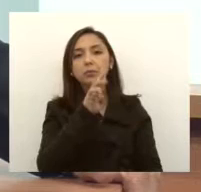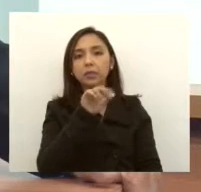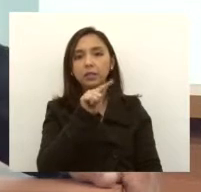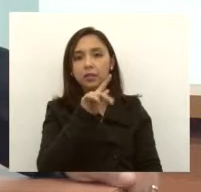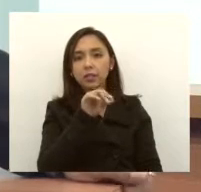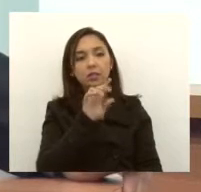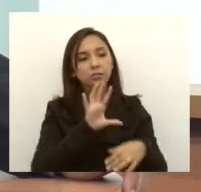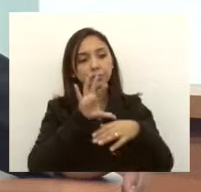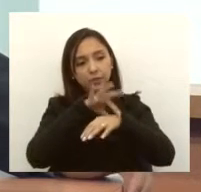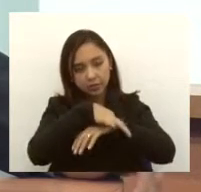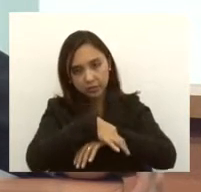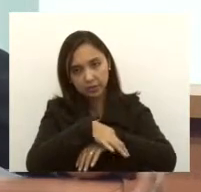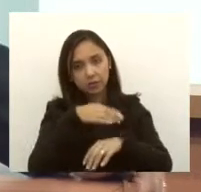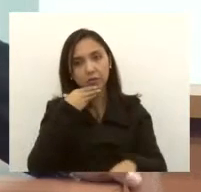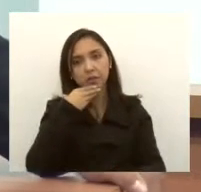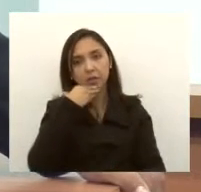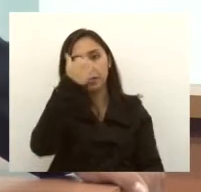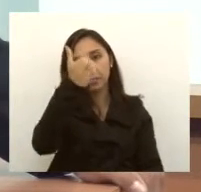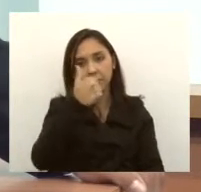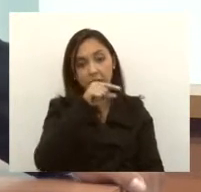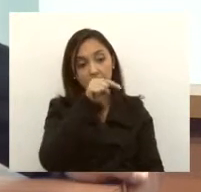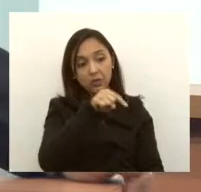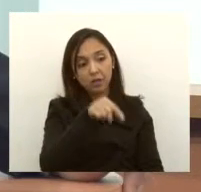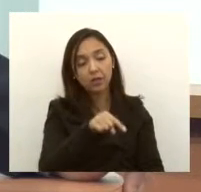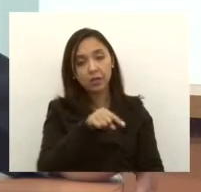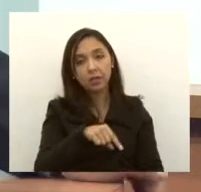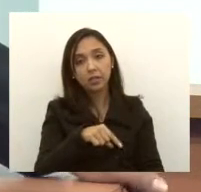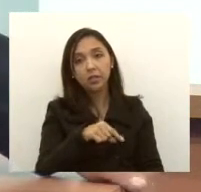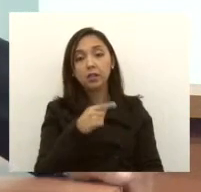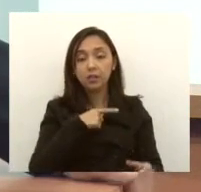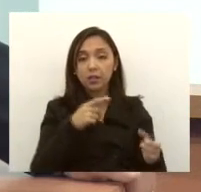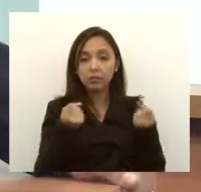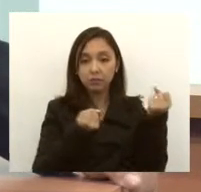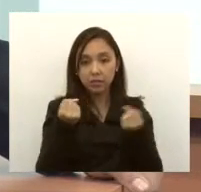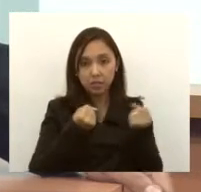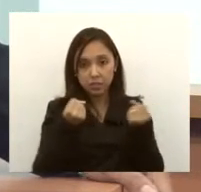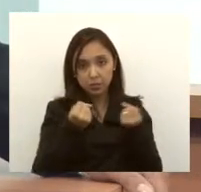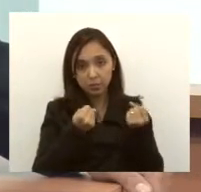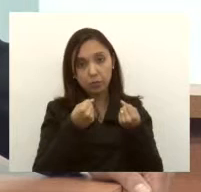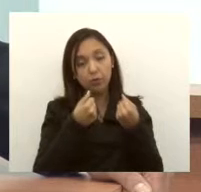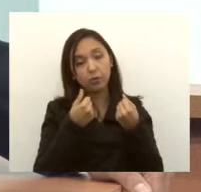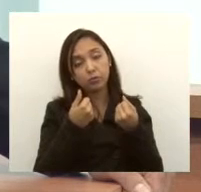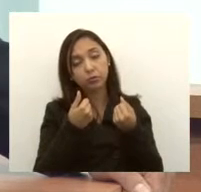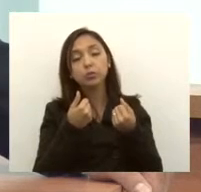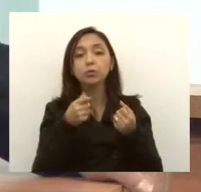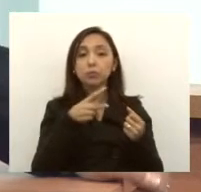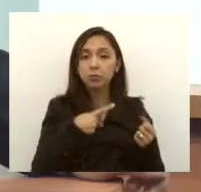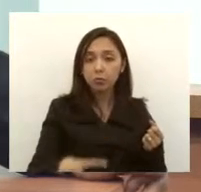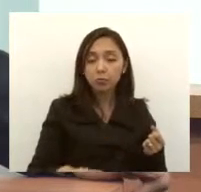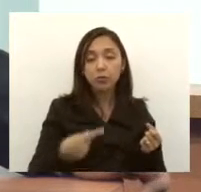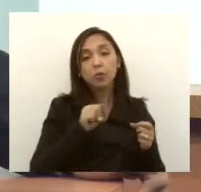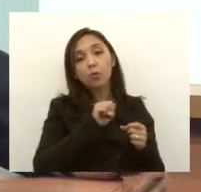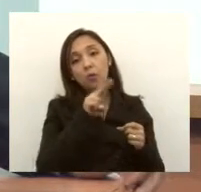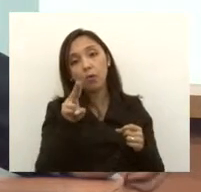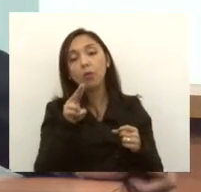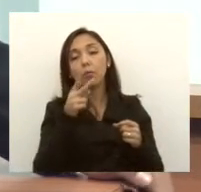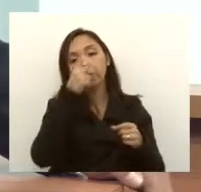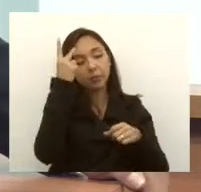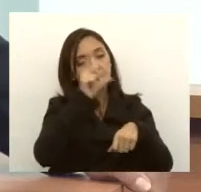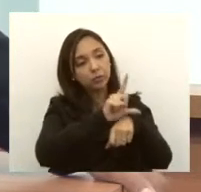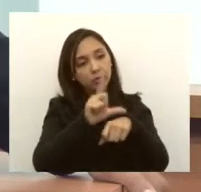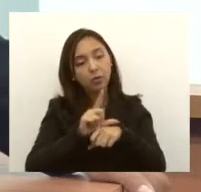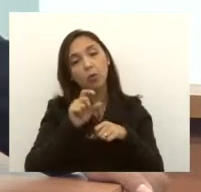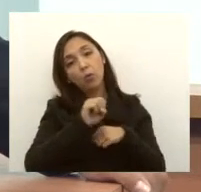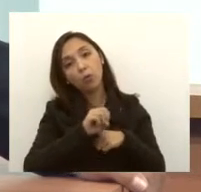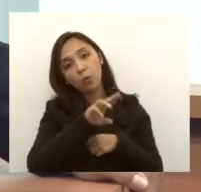mais segura e melhor, tanto para os que usam transporte público coletivo, para os comerciantes e também para os